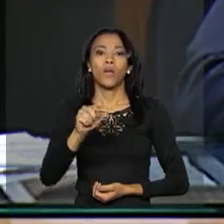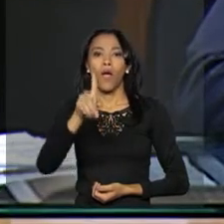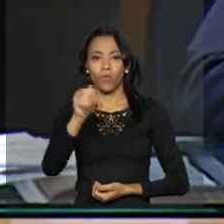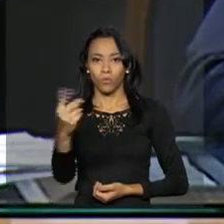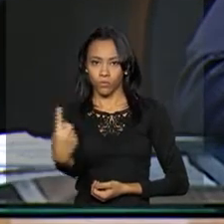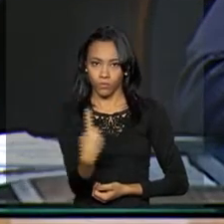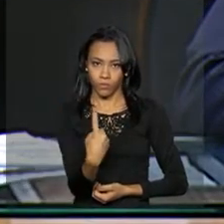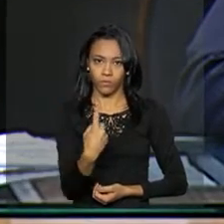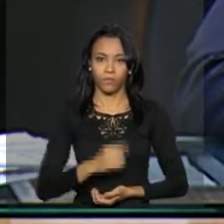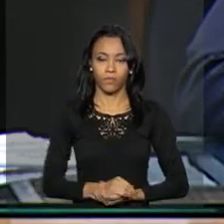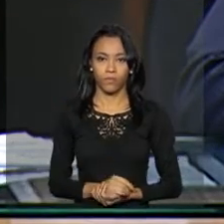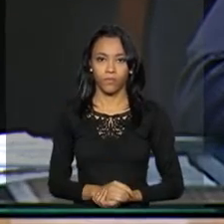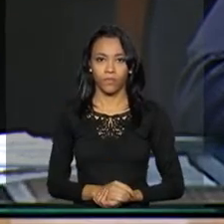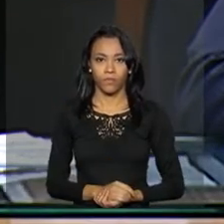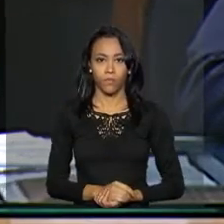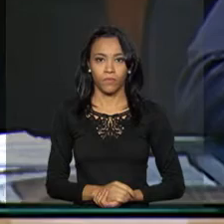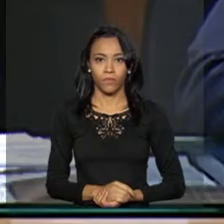Ronaldo Fonseca.